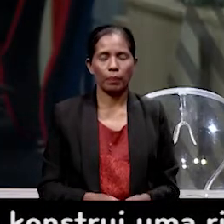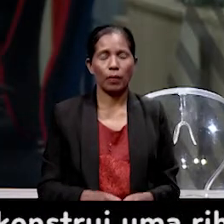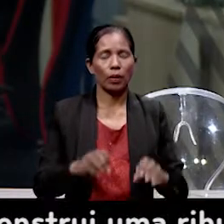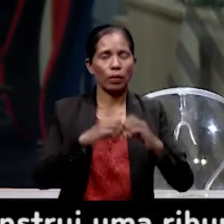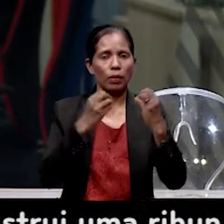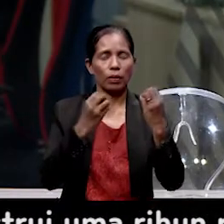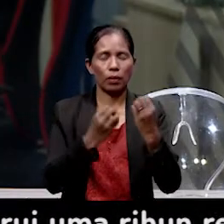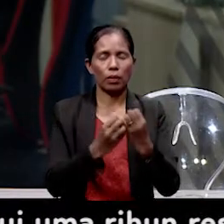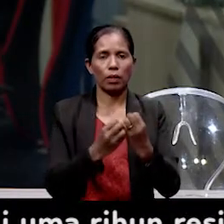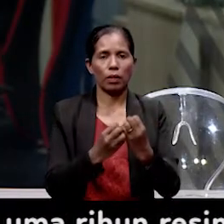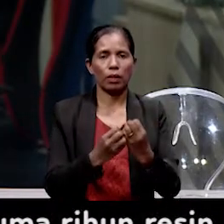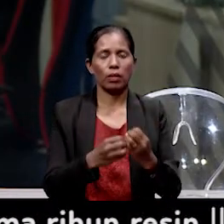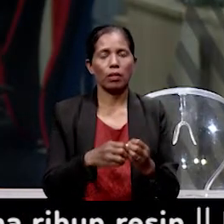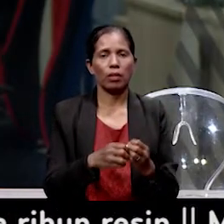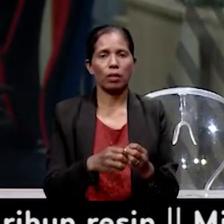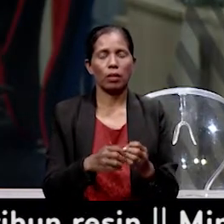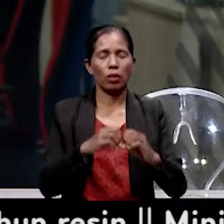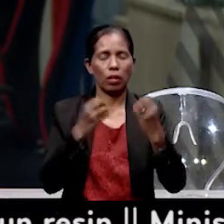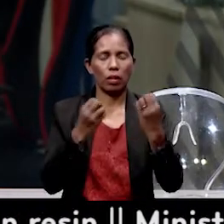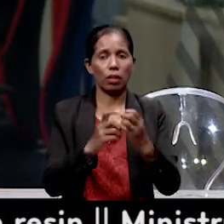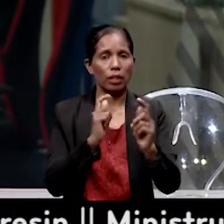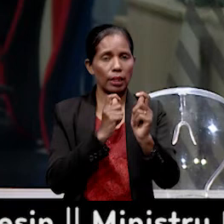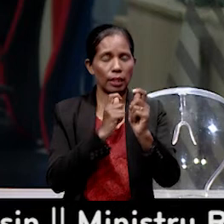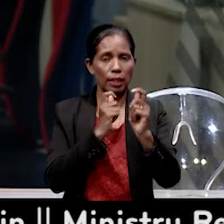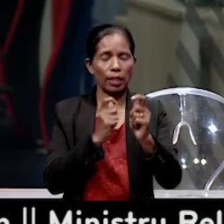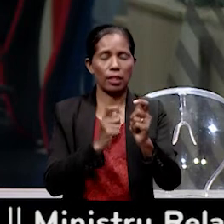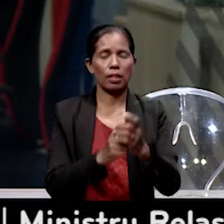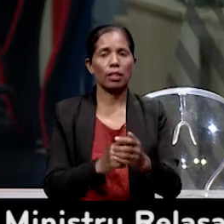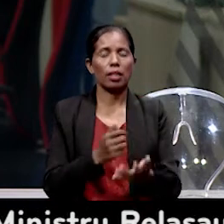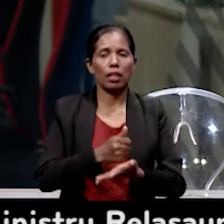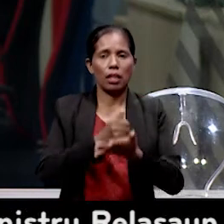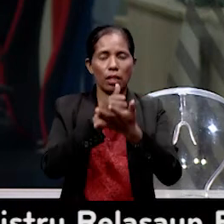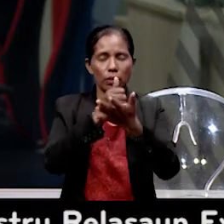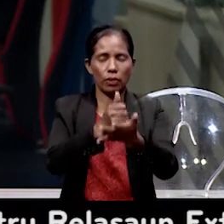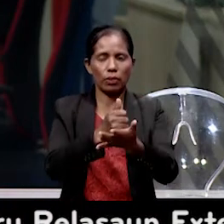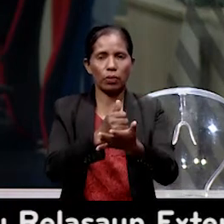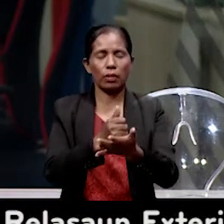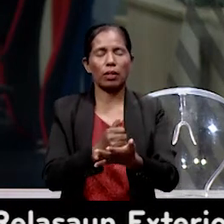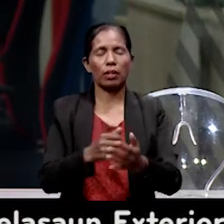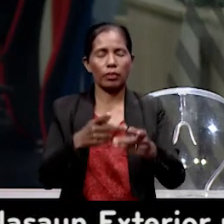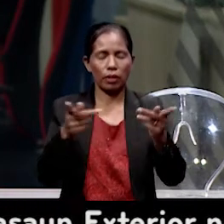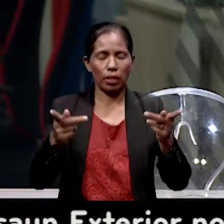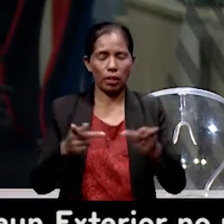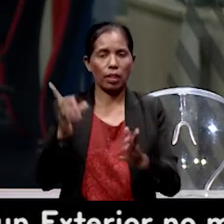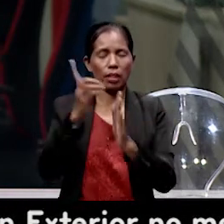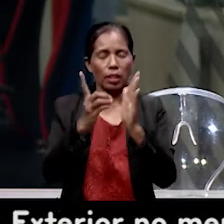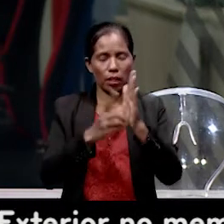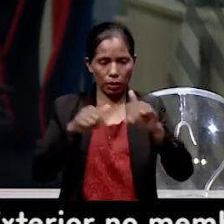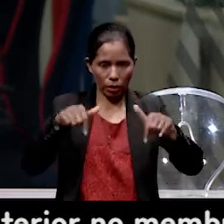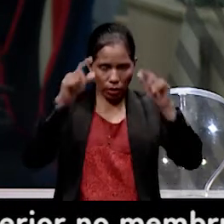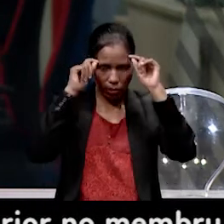Organização Tratado Proibição Total Teste Nuclear, CESU, estabelece Centro Nacional de Dados e a